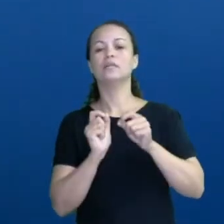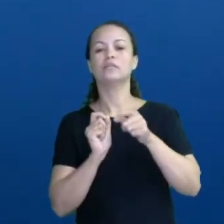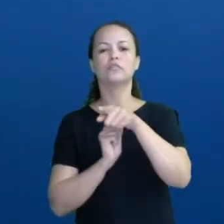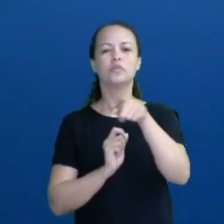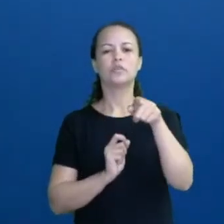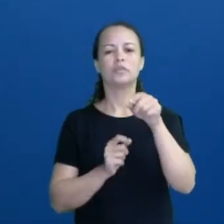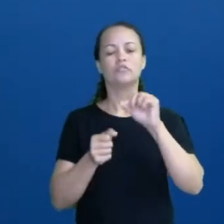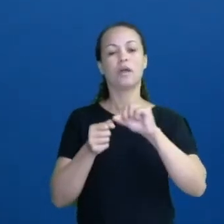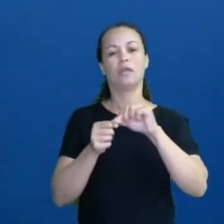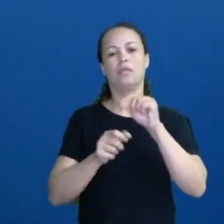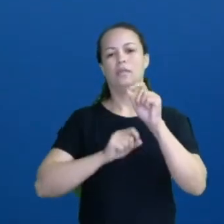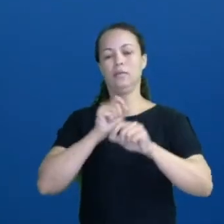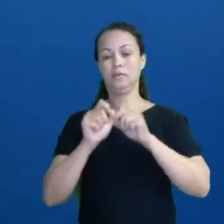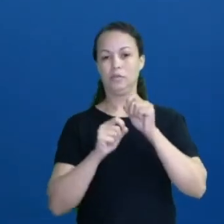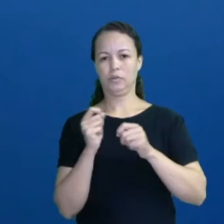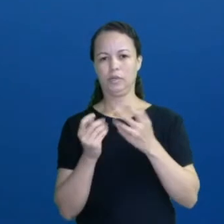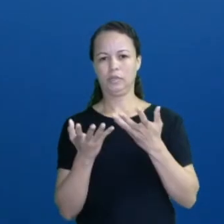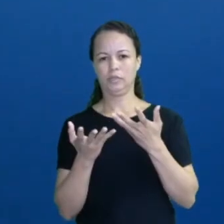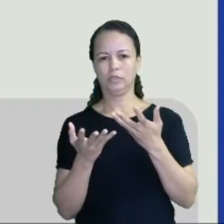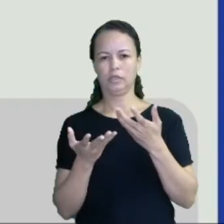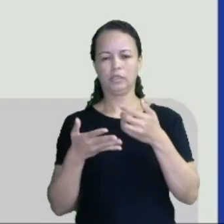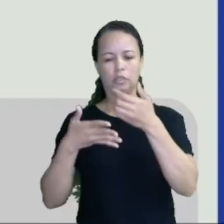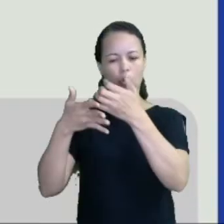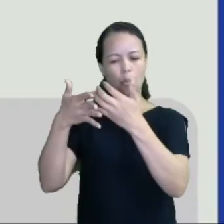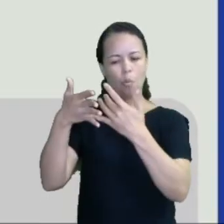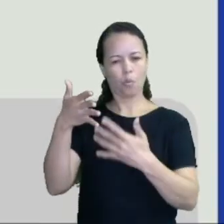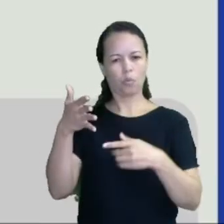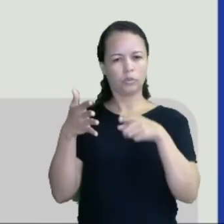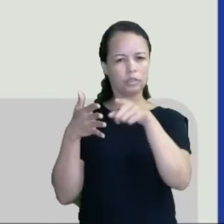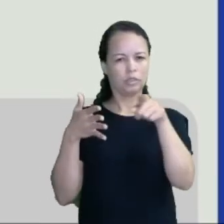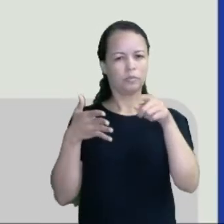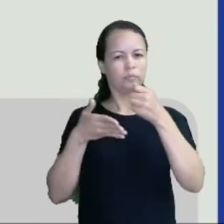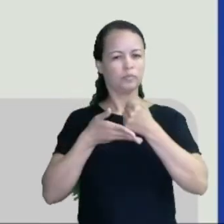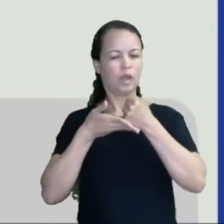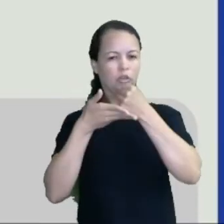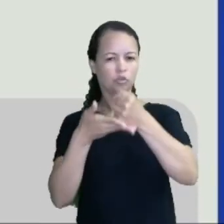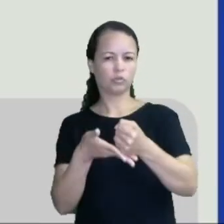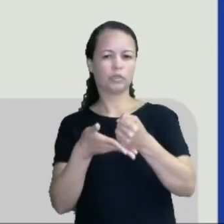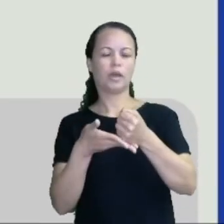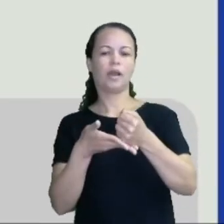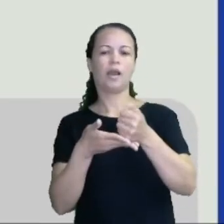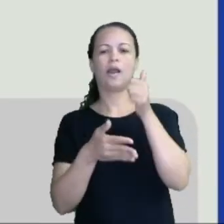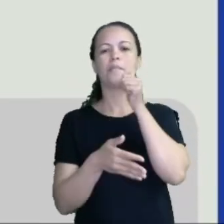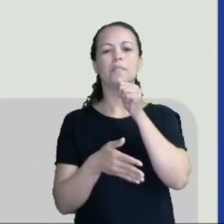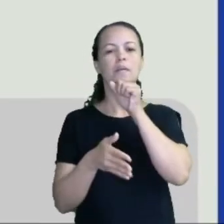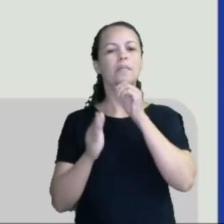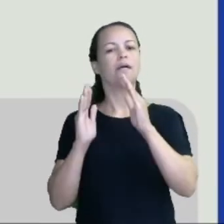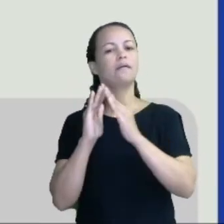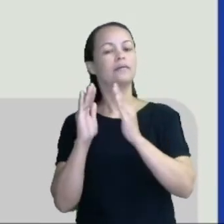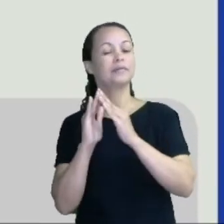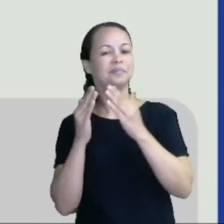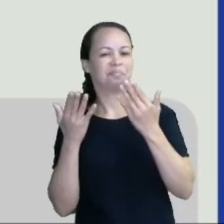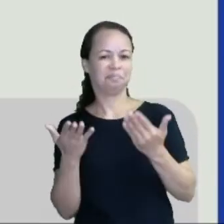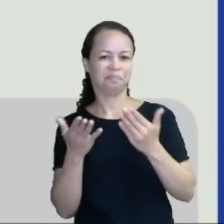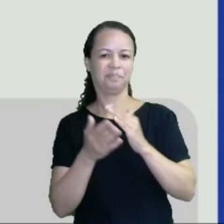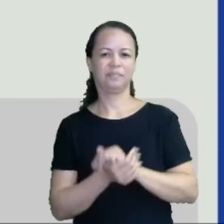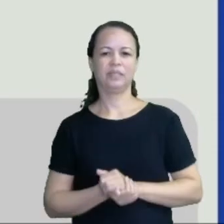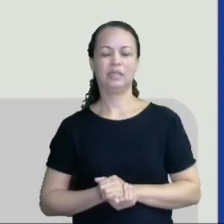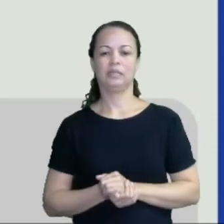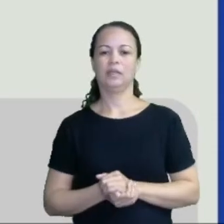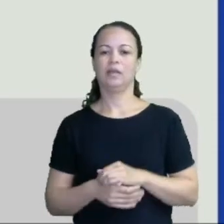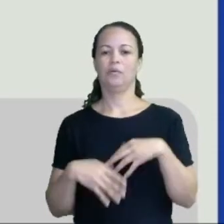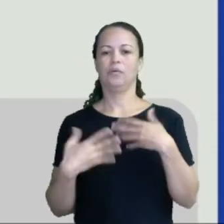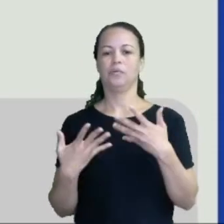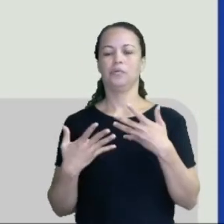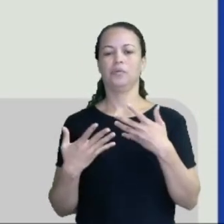fazerem uma listinha de coisas que vocês podem fazer para ajudar a mamãe em casa? Por exemplo, eu coloquei aqui, ó,